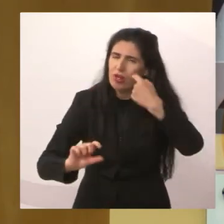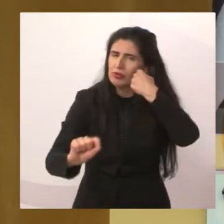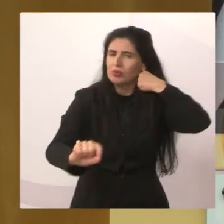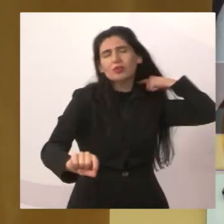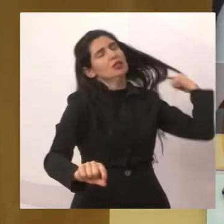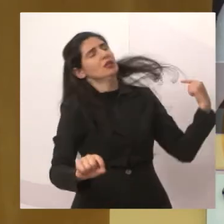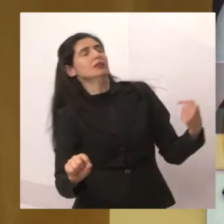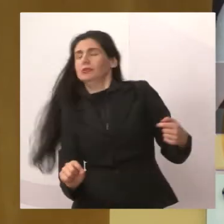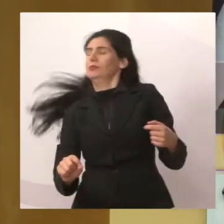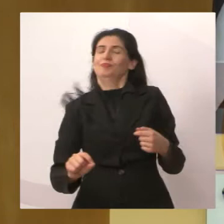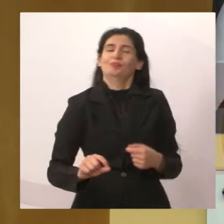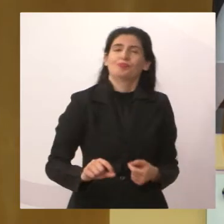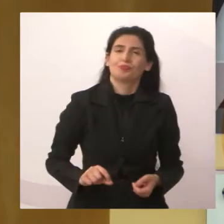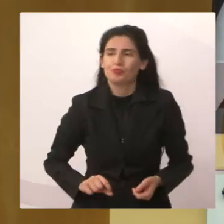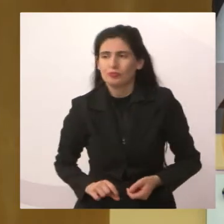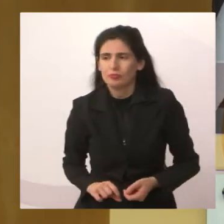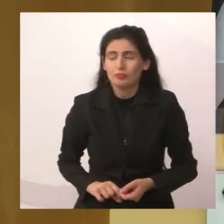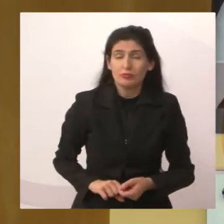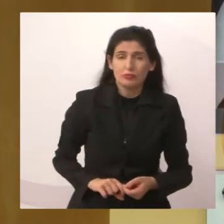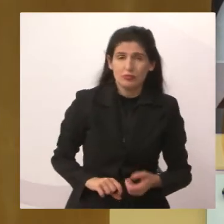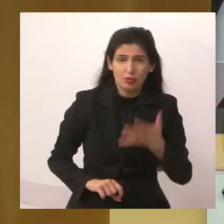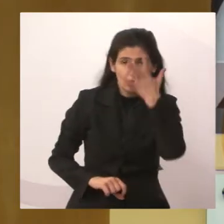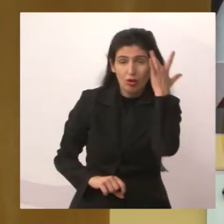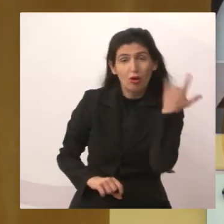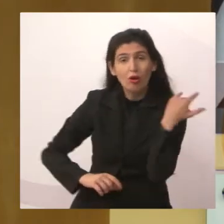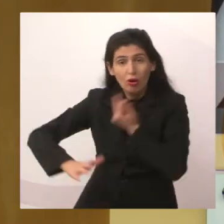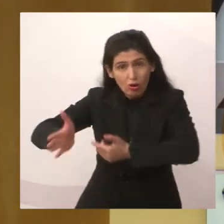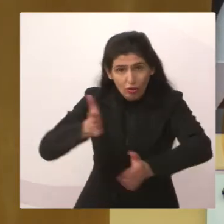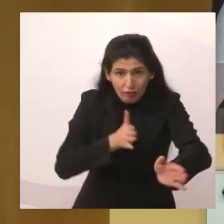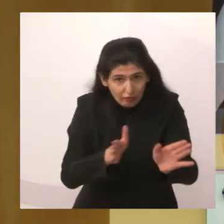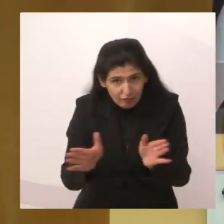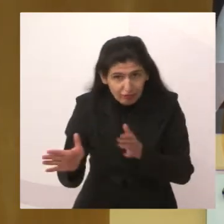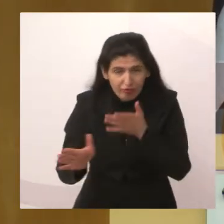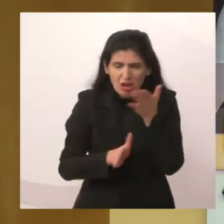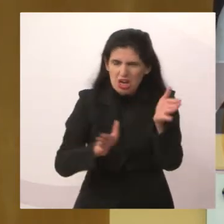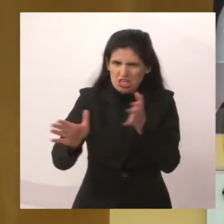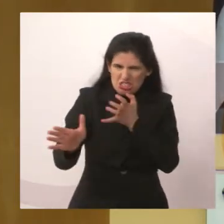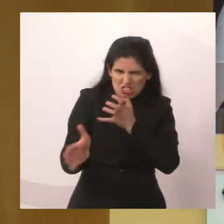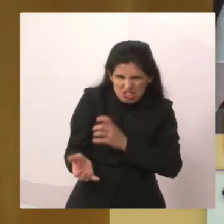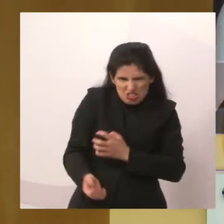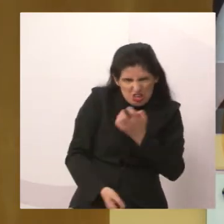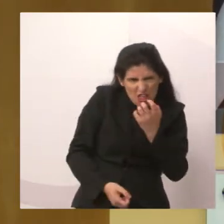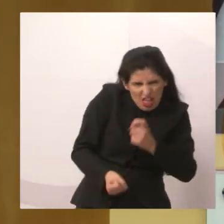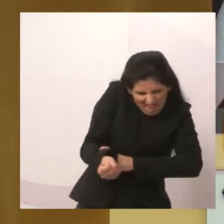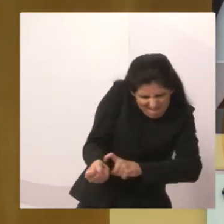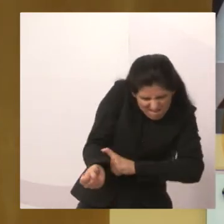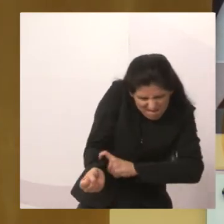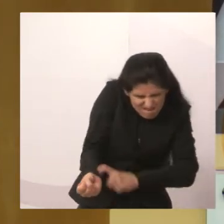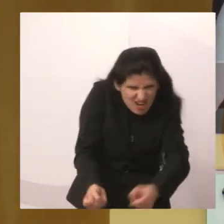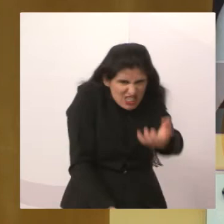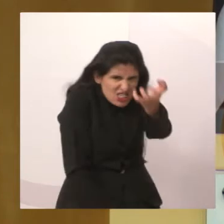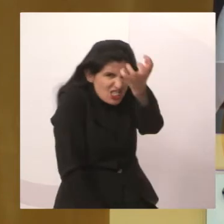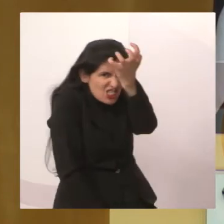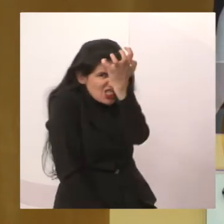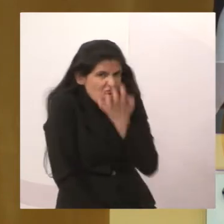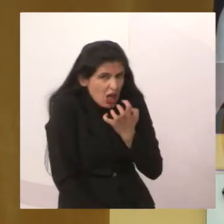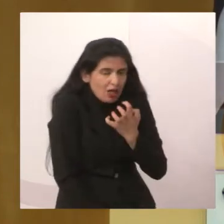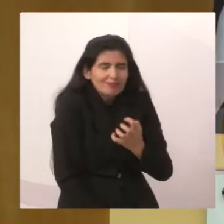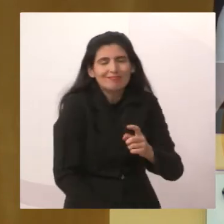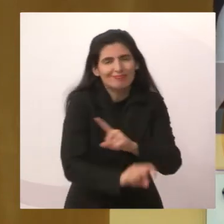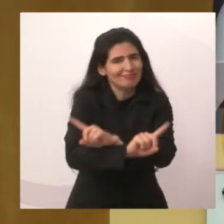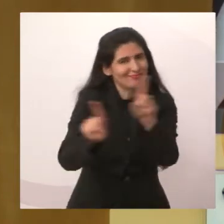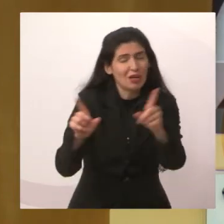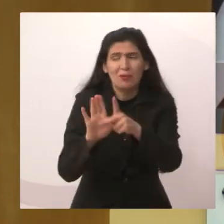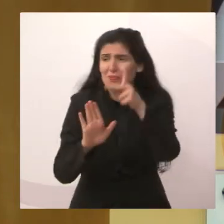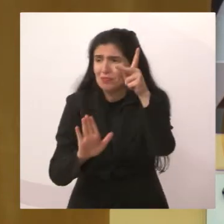que não adianta a base do governo ficar irritada, ficar ferida, que foi um